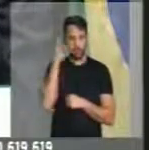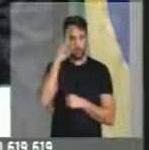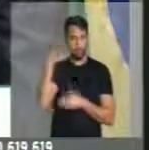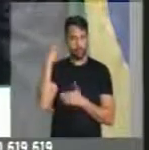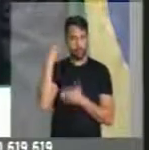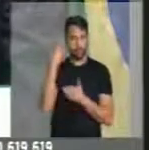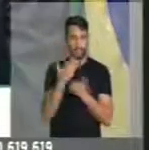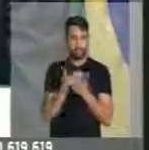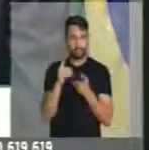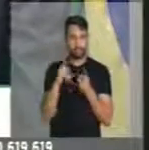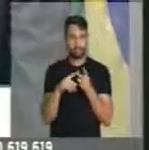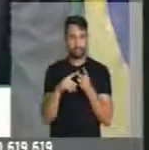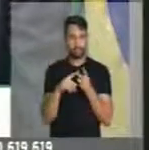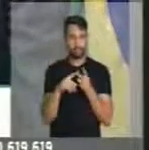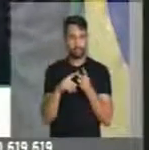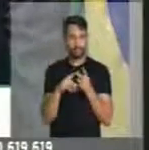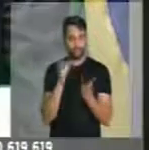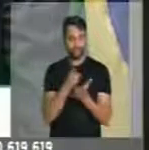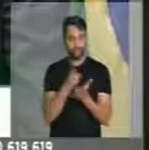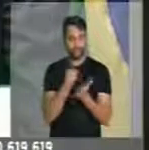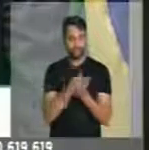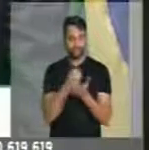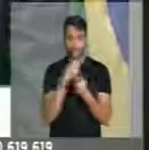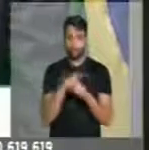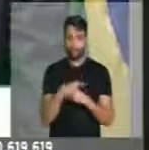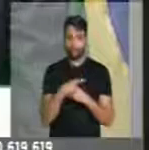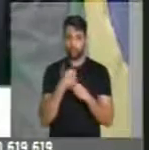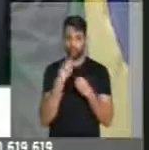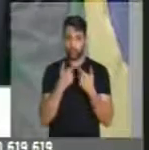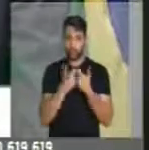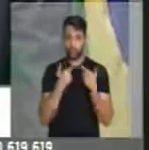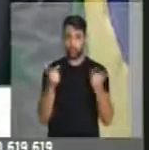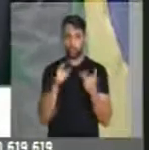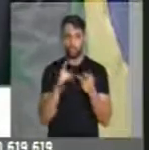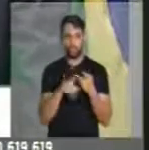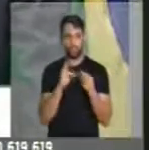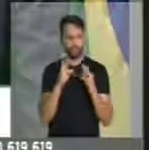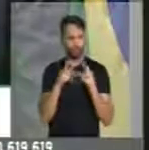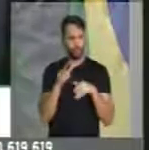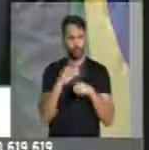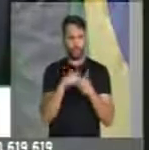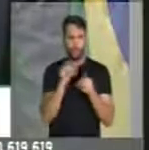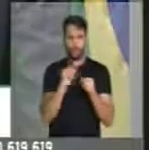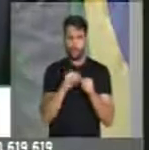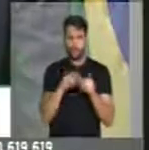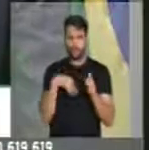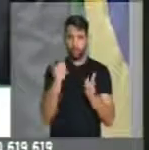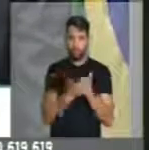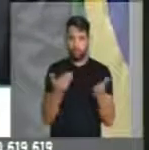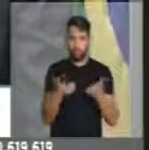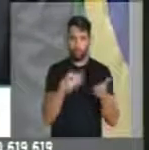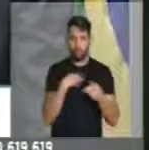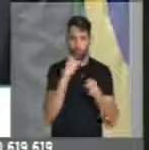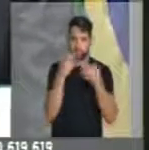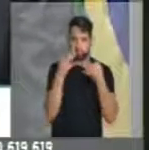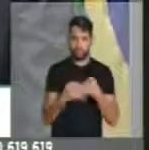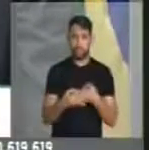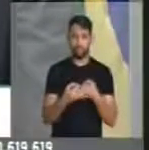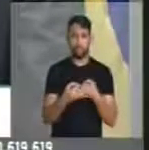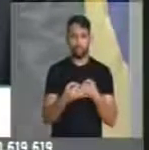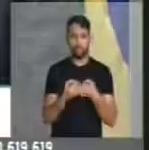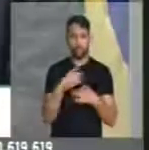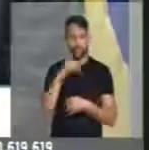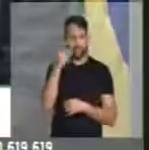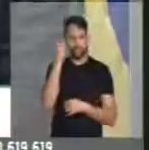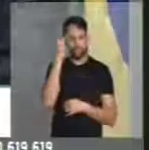trajetória, sempre de sucesso. Tudo que fez até agora deu certo. E